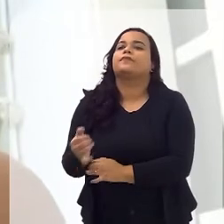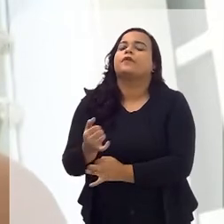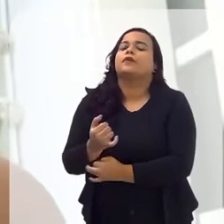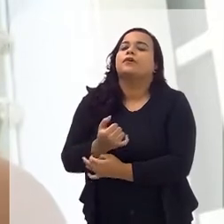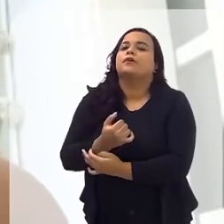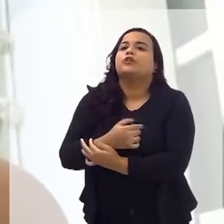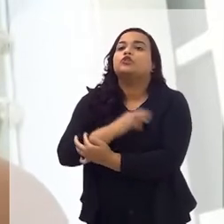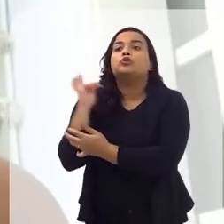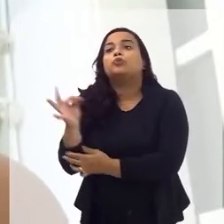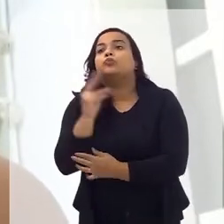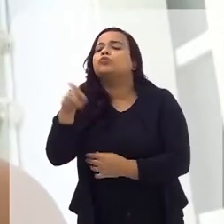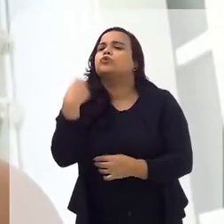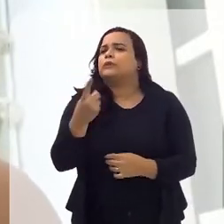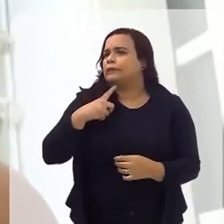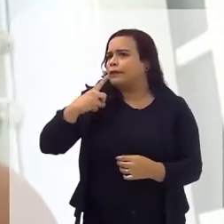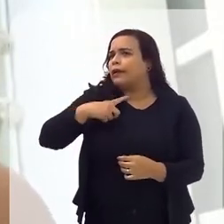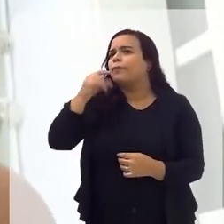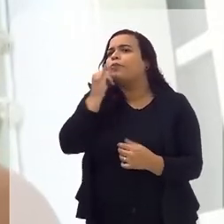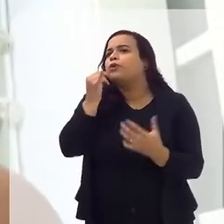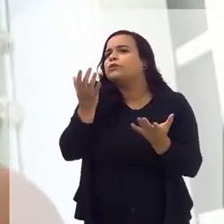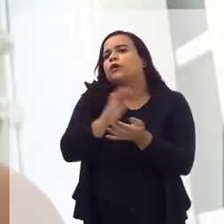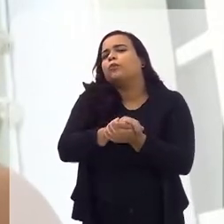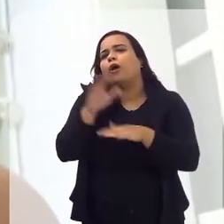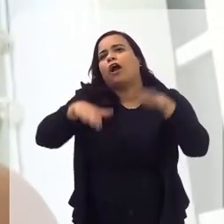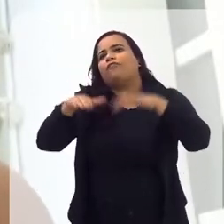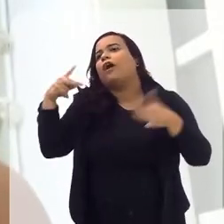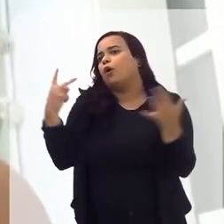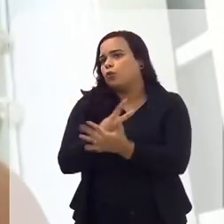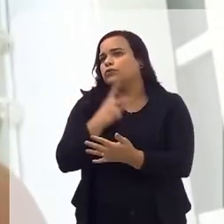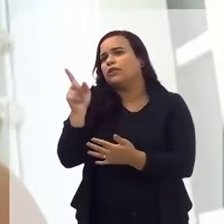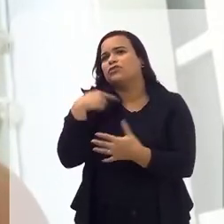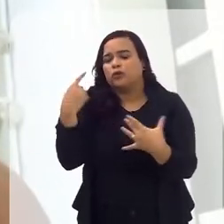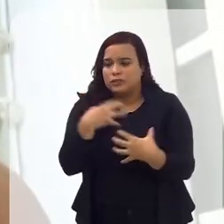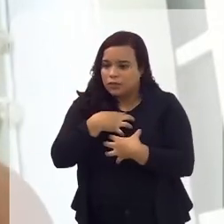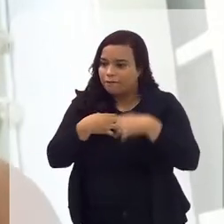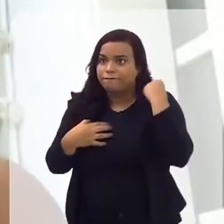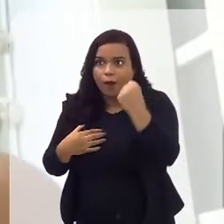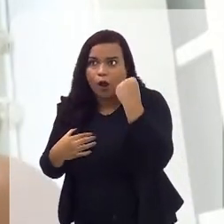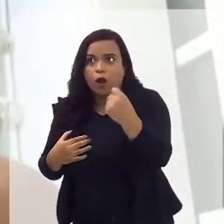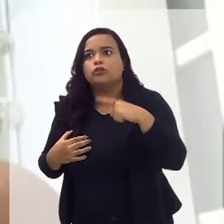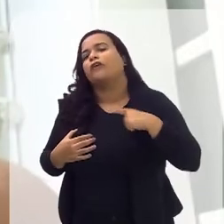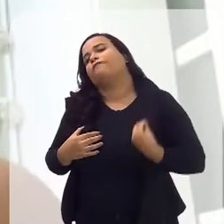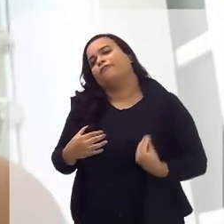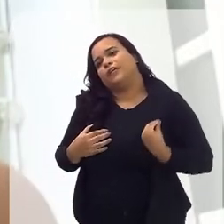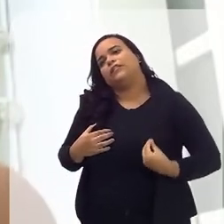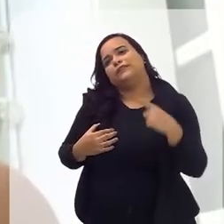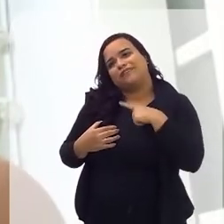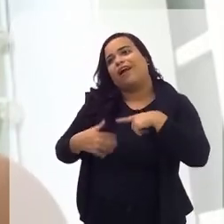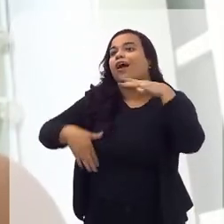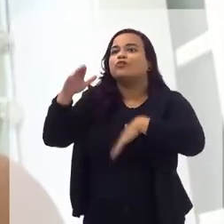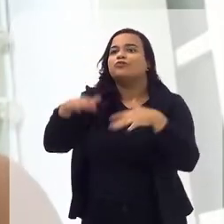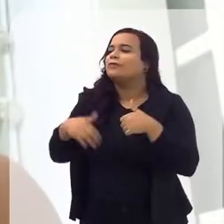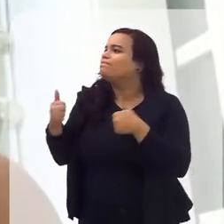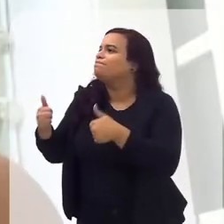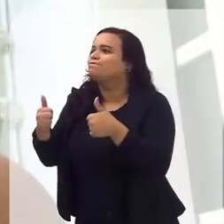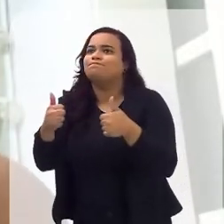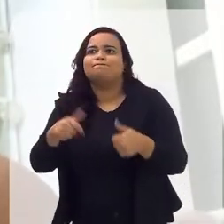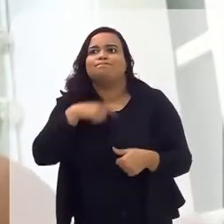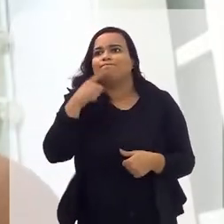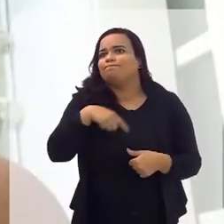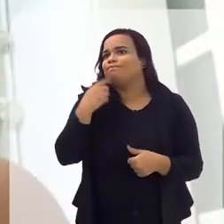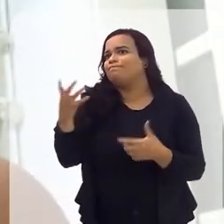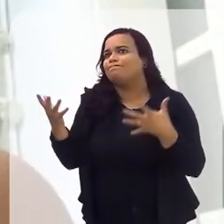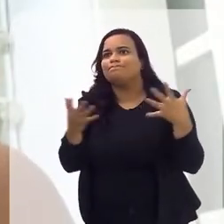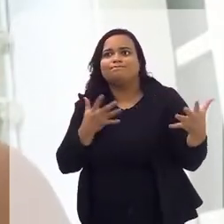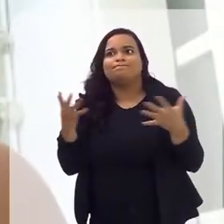em todas nós, né? Em algum momento vai ficar mais latente para algumas de nós, né? Em algum momento da vida em que alguma coisa não vai bem,